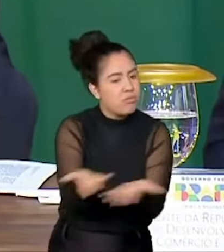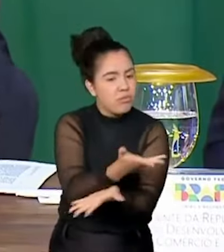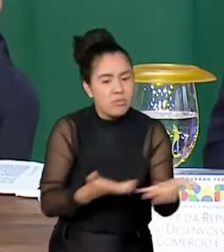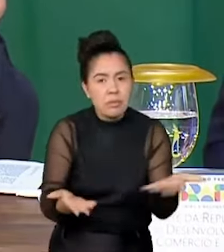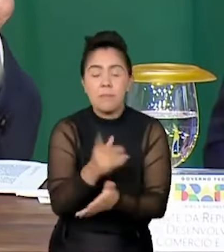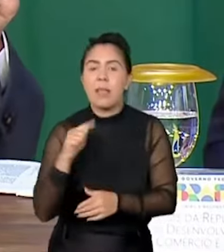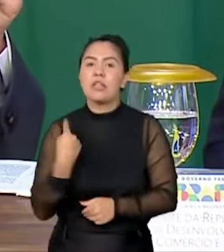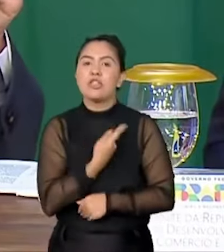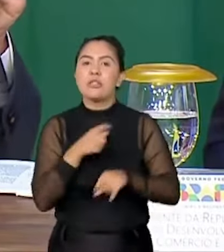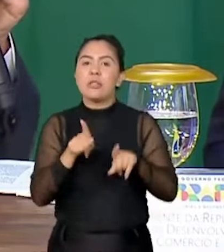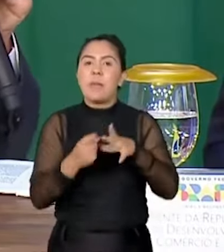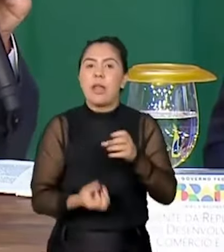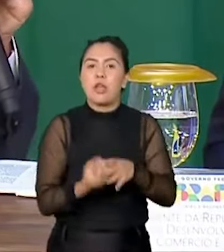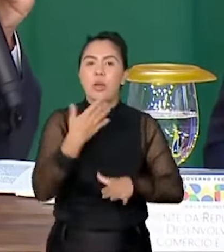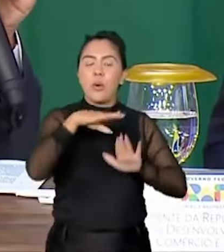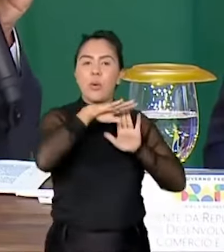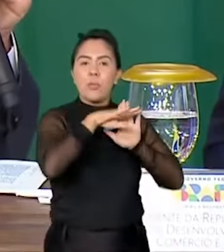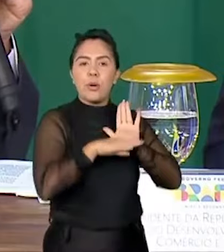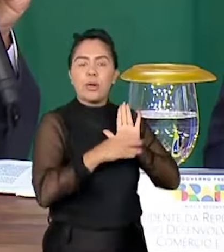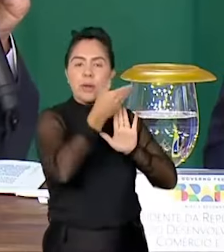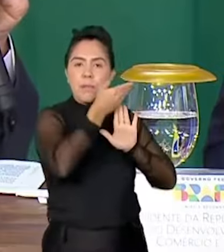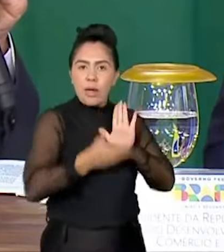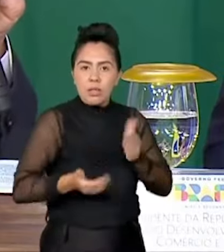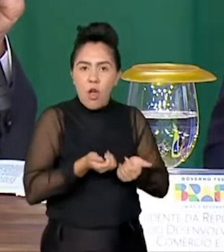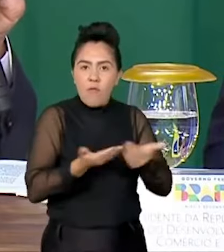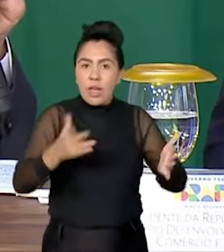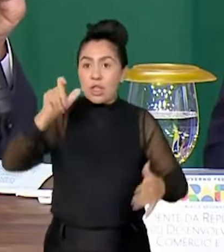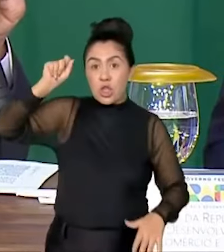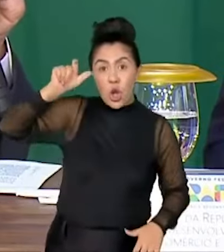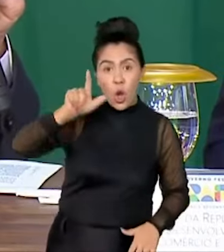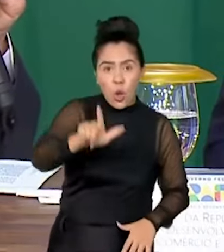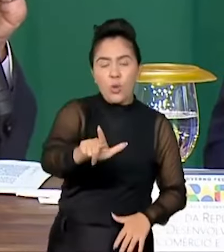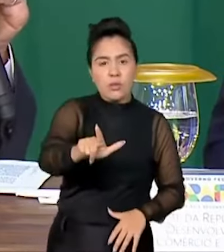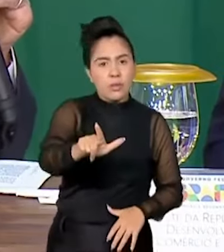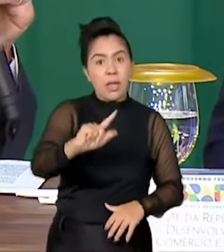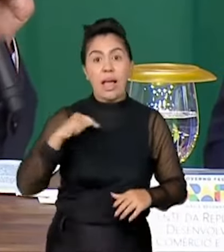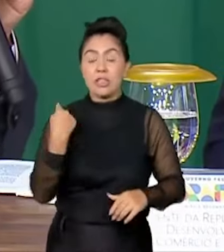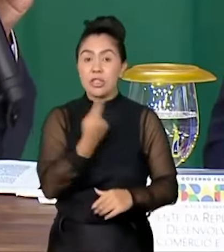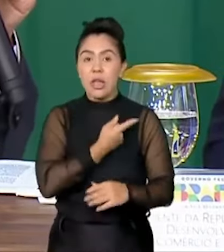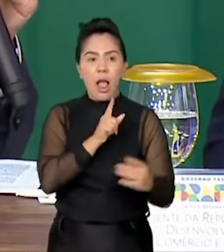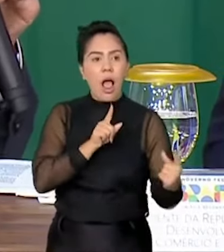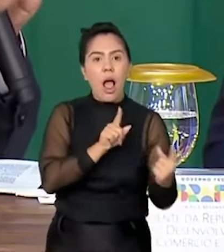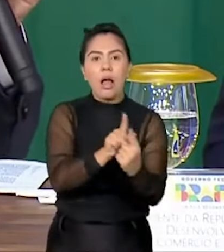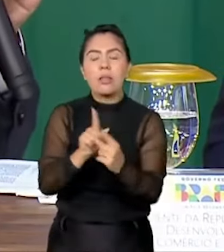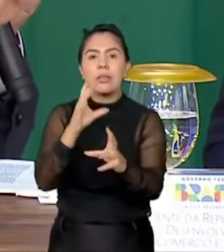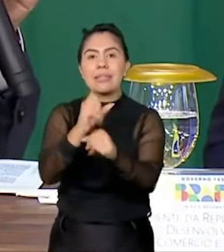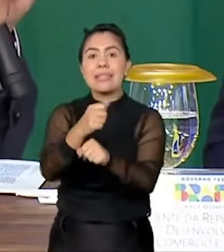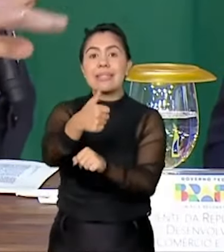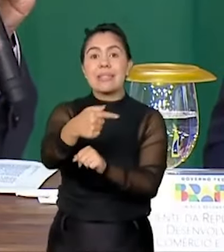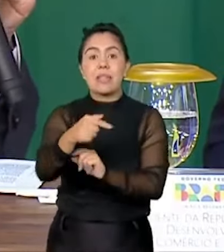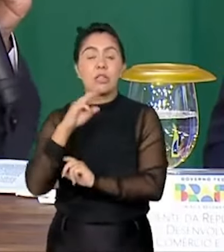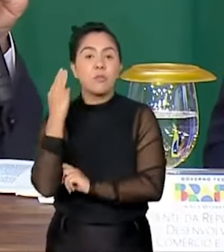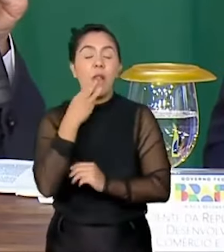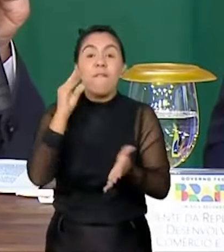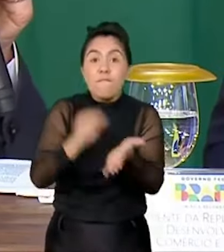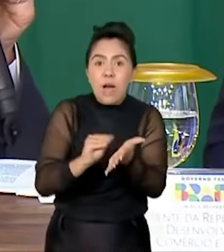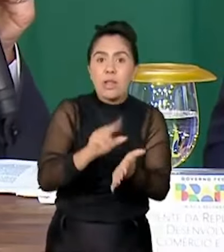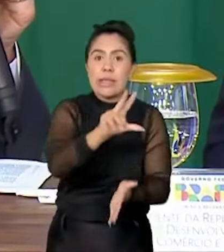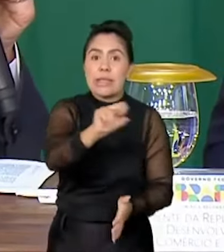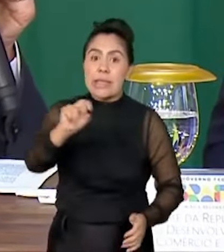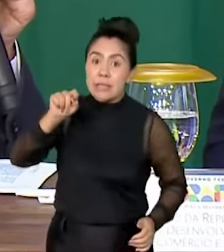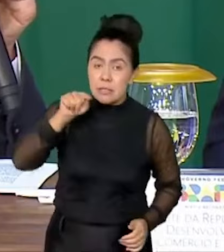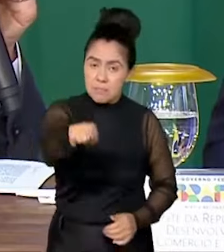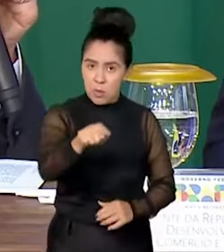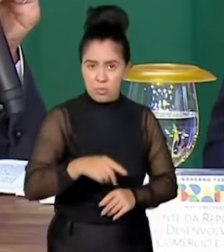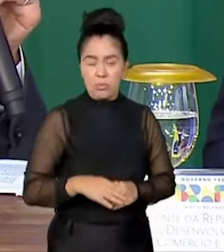Todos, nós atendemos 17 milhões de pessoas neste país. 17 milhões, ainda falta 500 mil pessoas. Vocês viram que